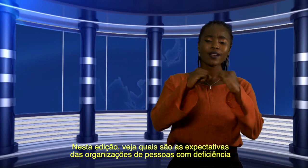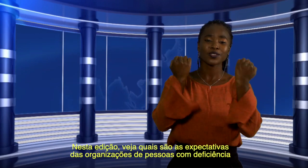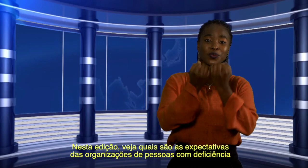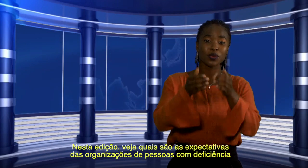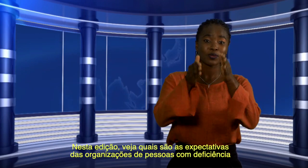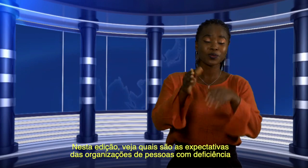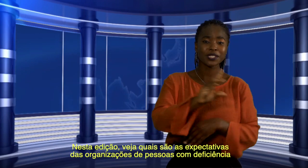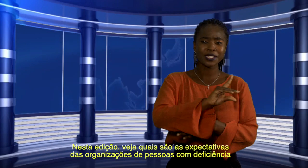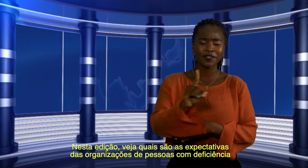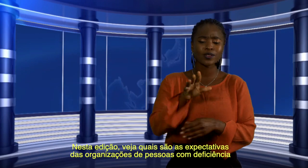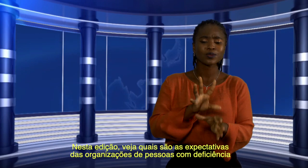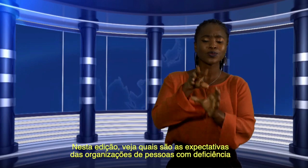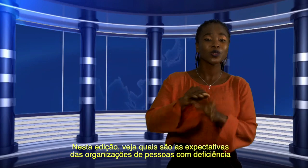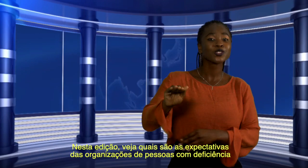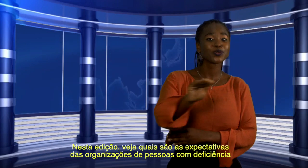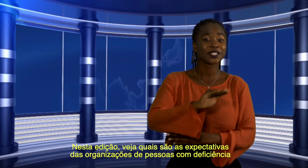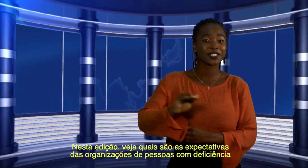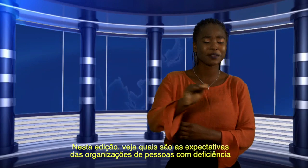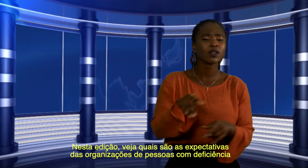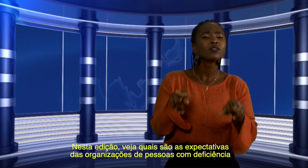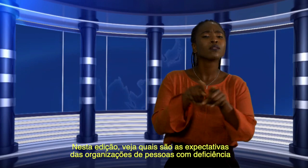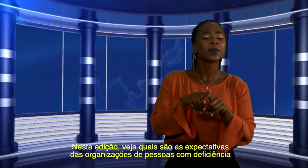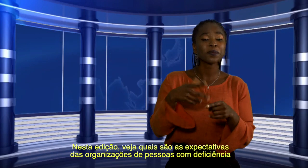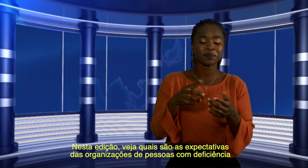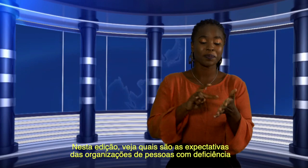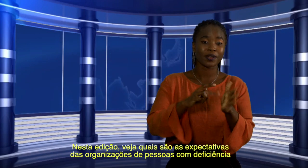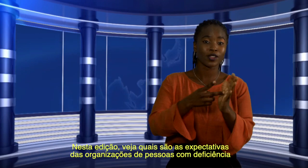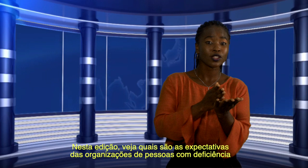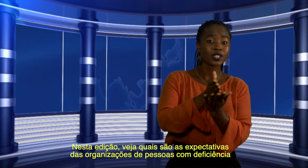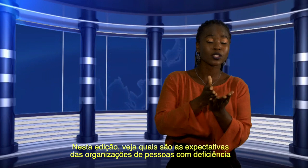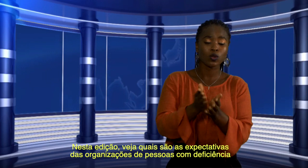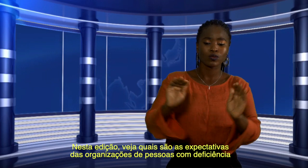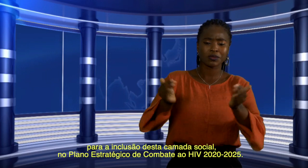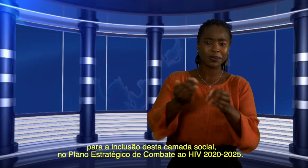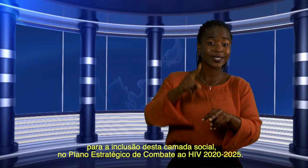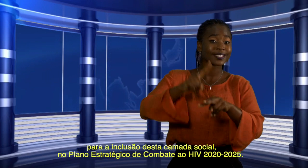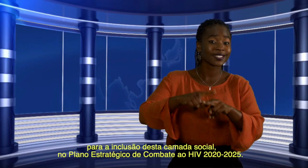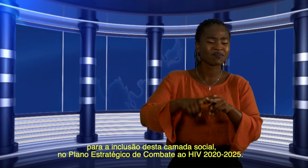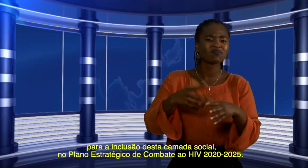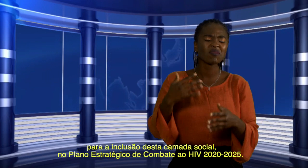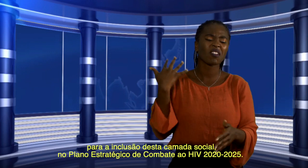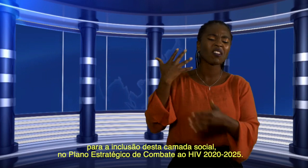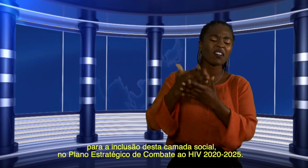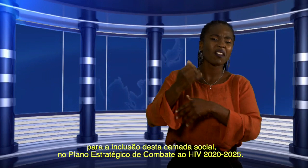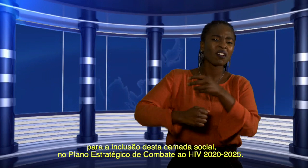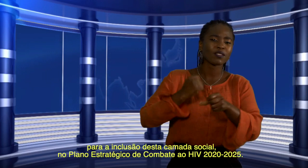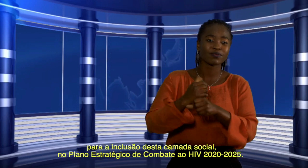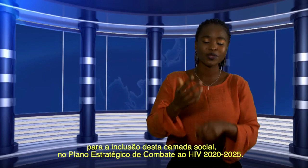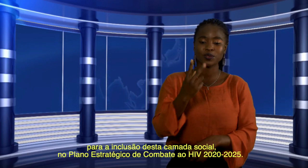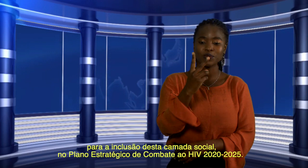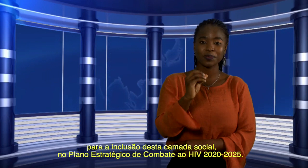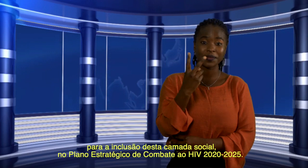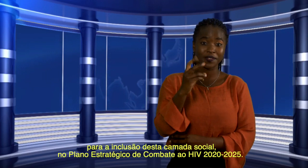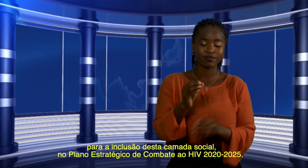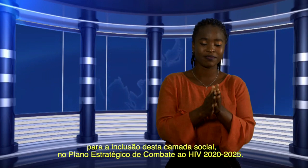edição, veja quais são as expectativas das organizações de pessoas com deficiência para a inclusão desta camada social